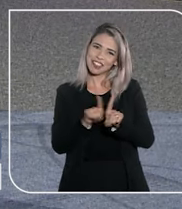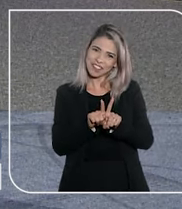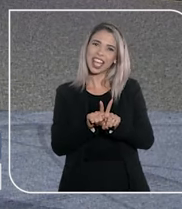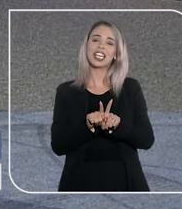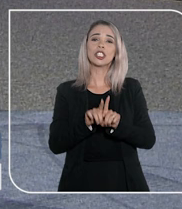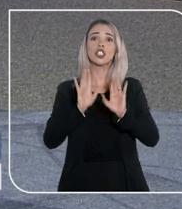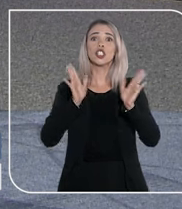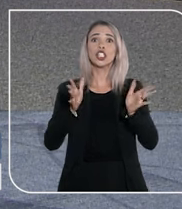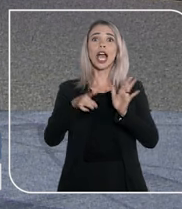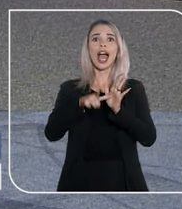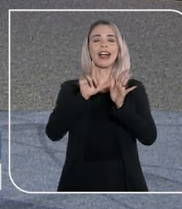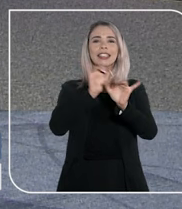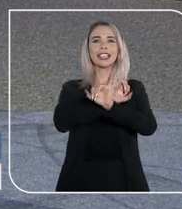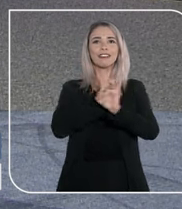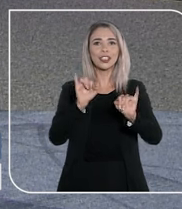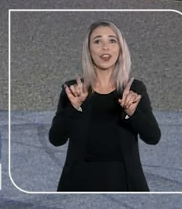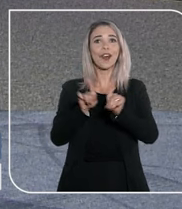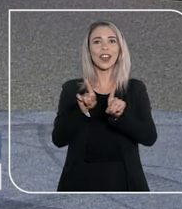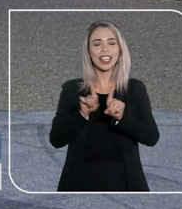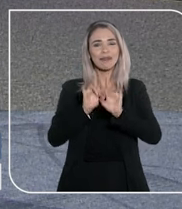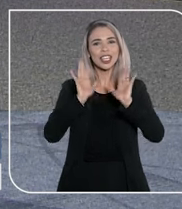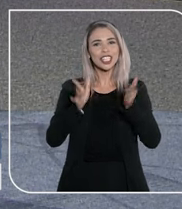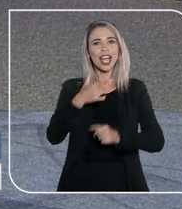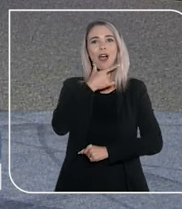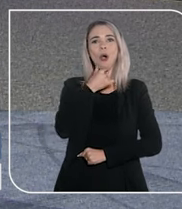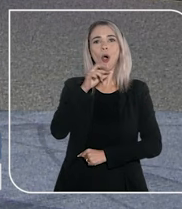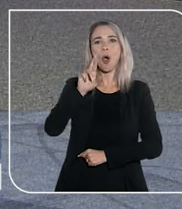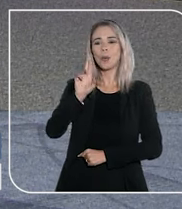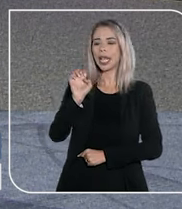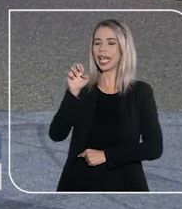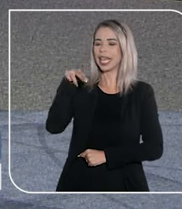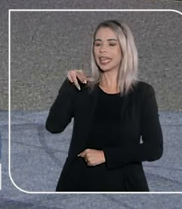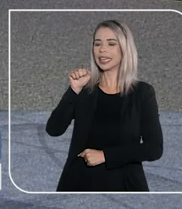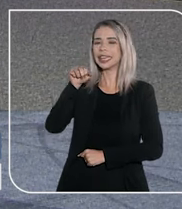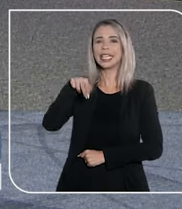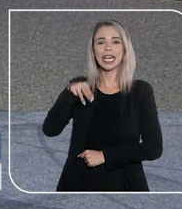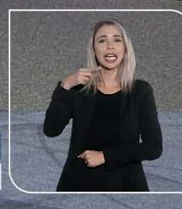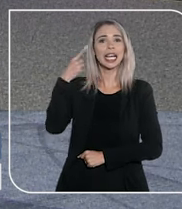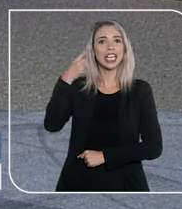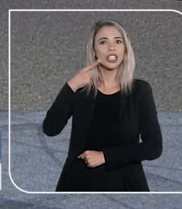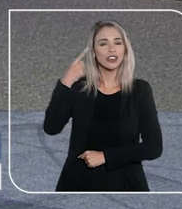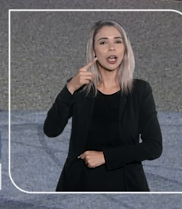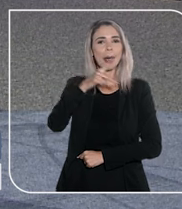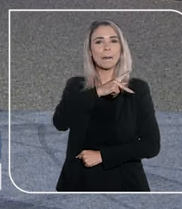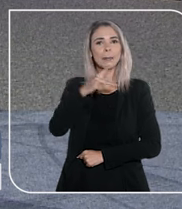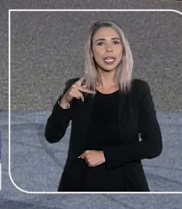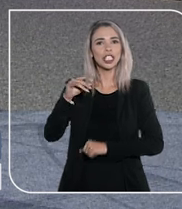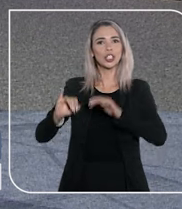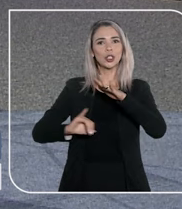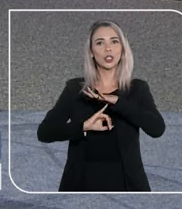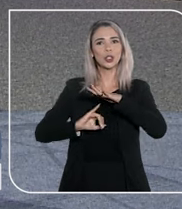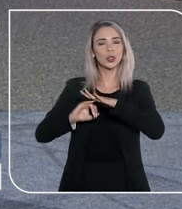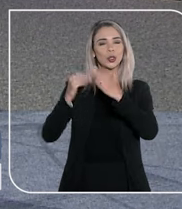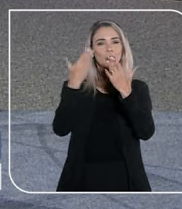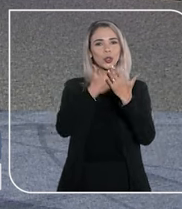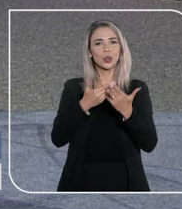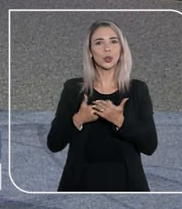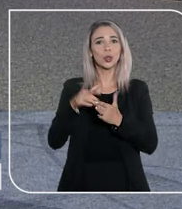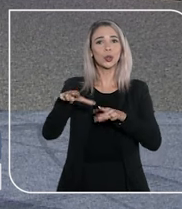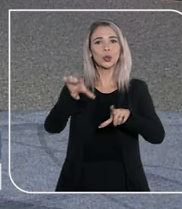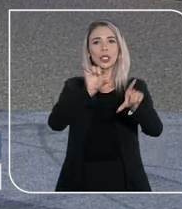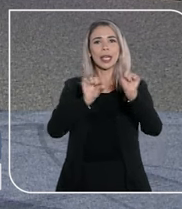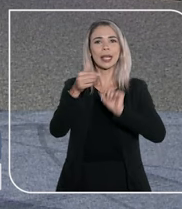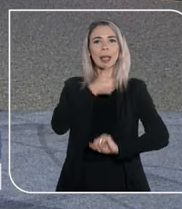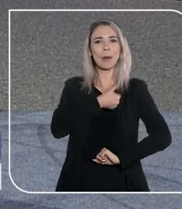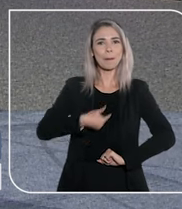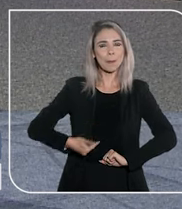Como você já antecipou, estamos aqui também com o doutor Renan Freitas, que é advogado, presidente do Instituto de Estudos Aplicados à Seleção